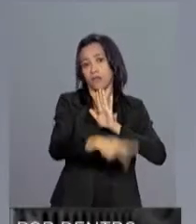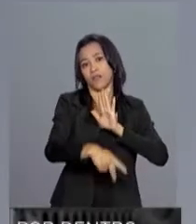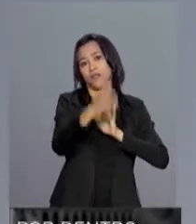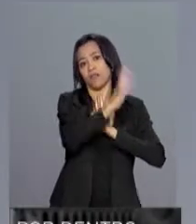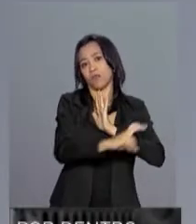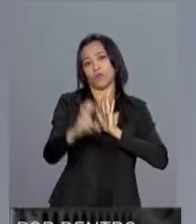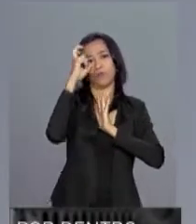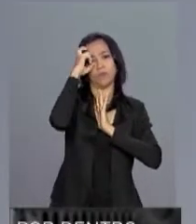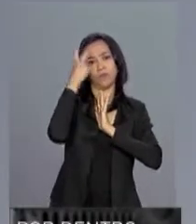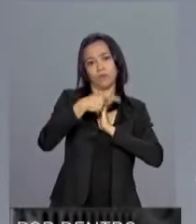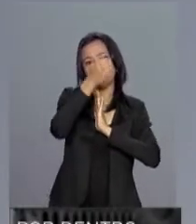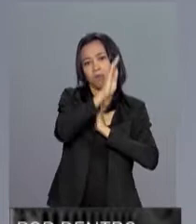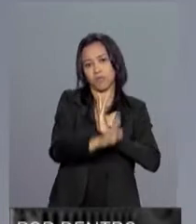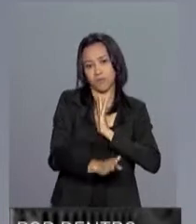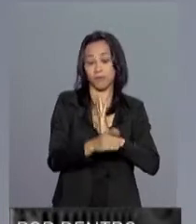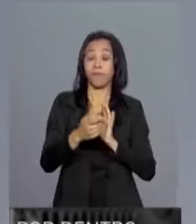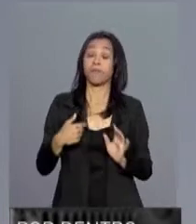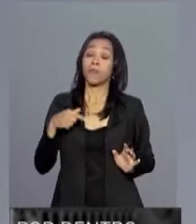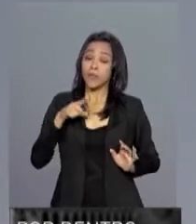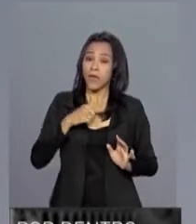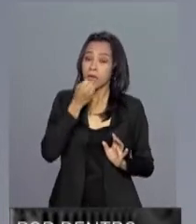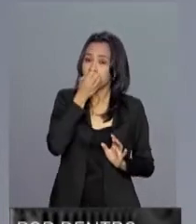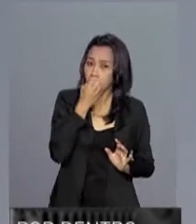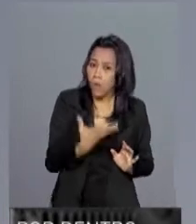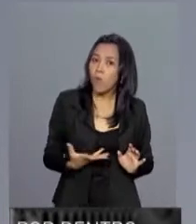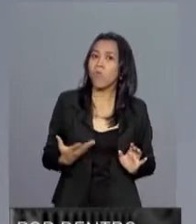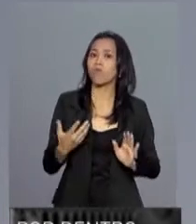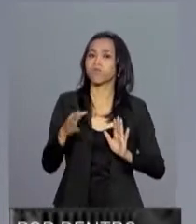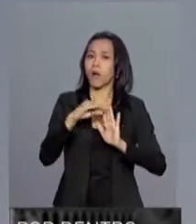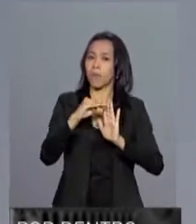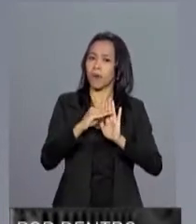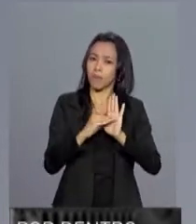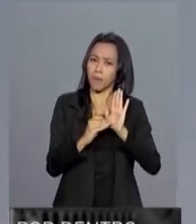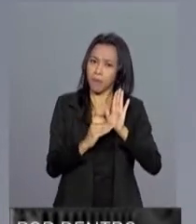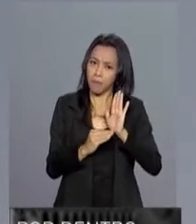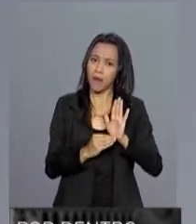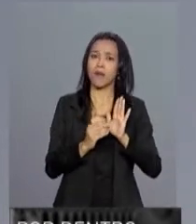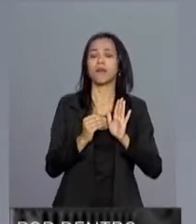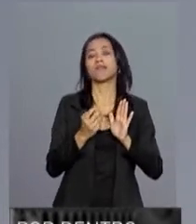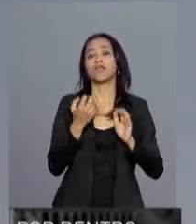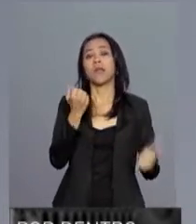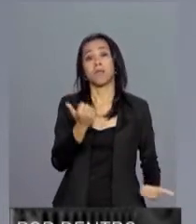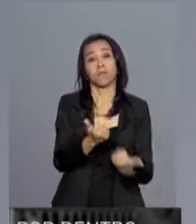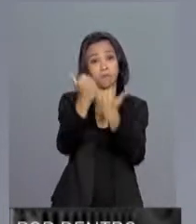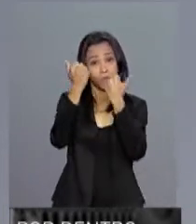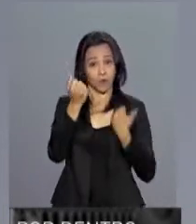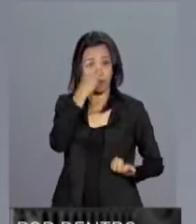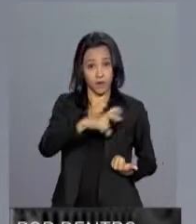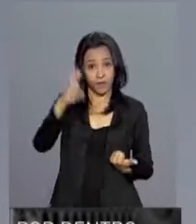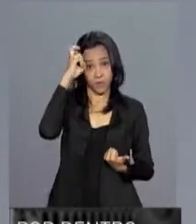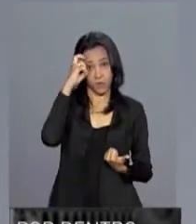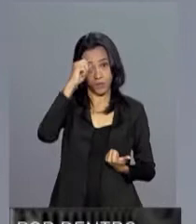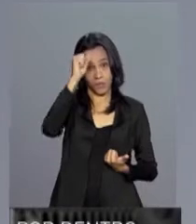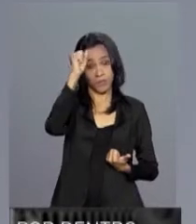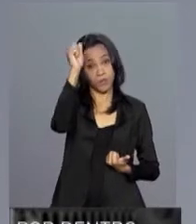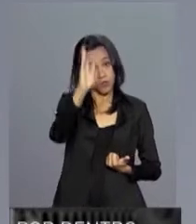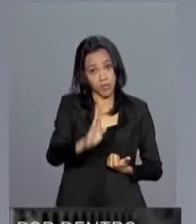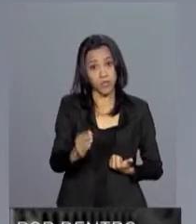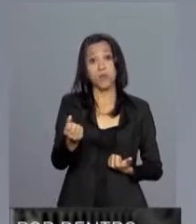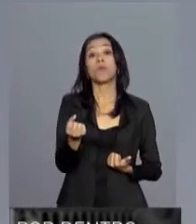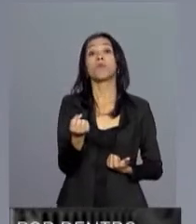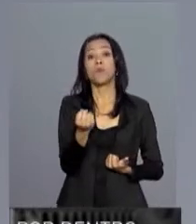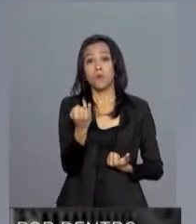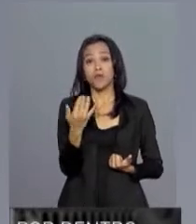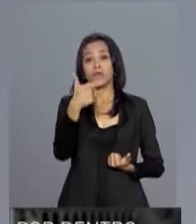folha de bons serviços prestados à cultura é brasileira em cerca de 27 anos de